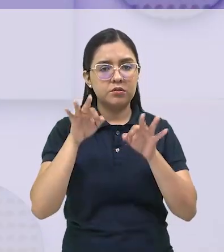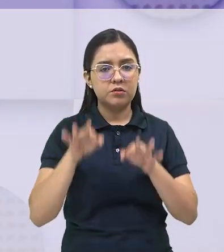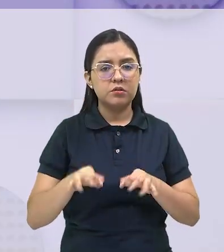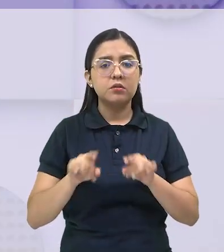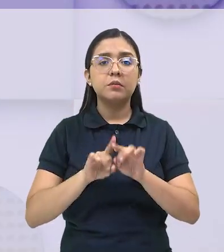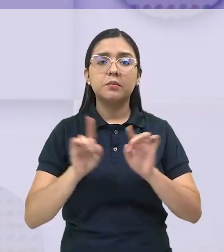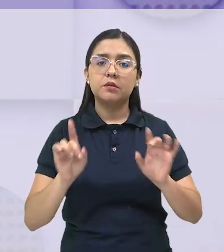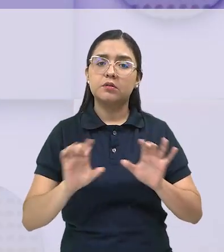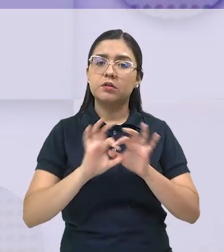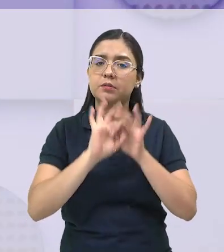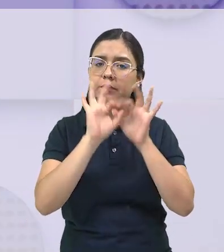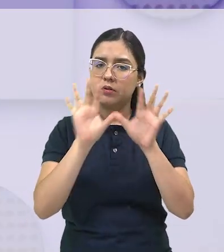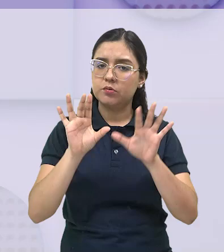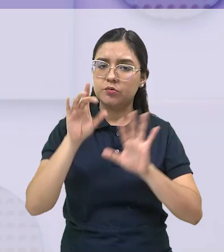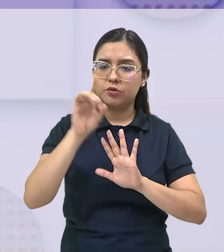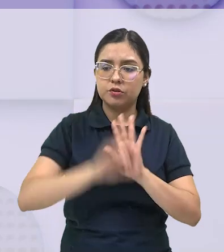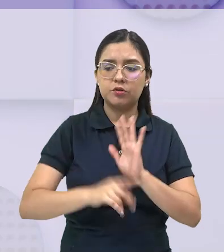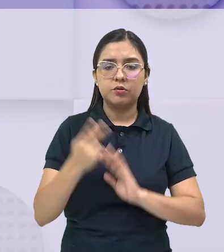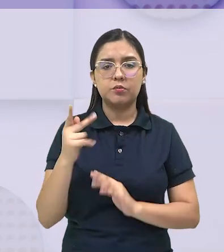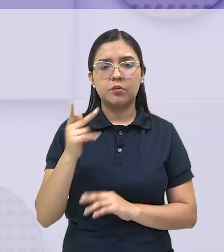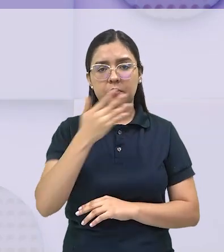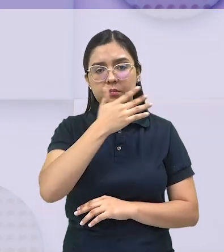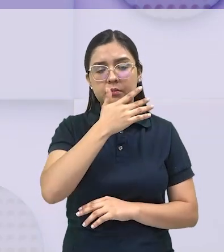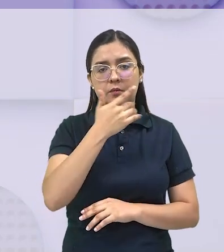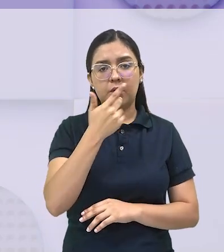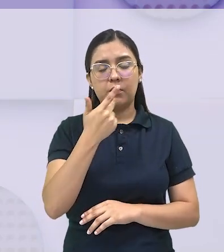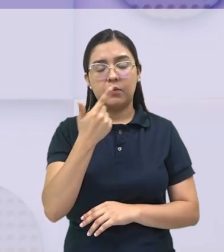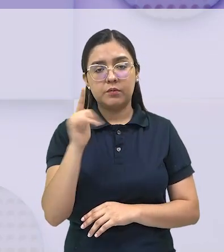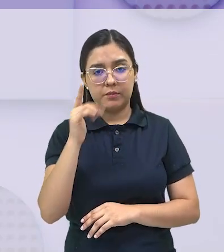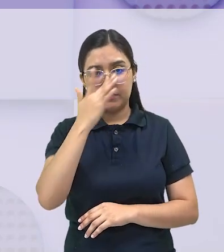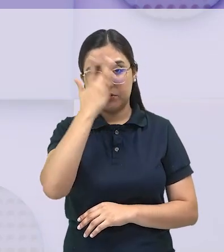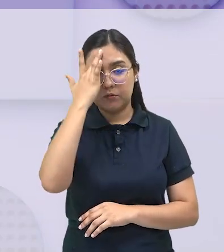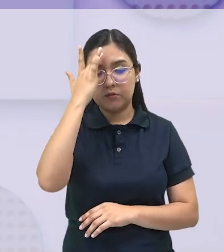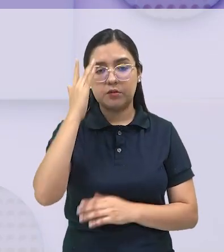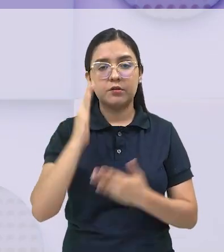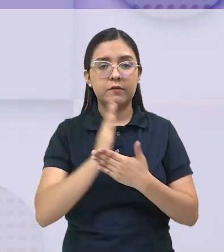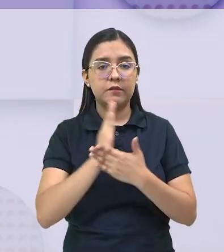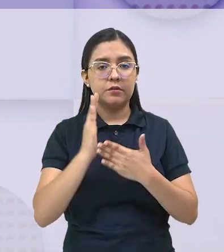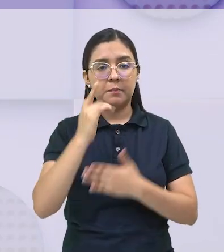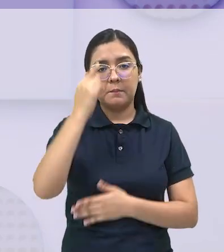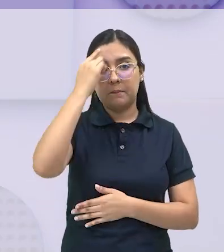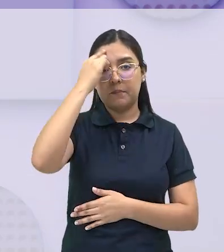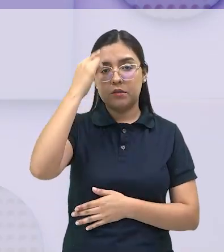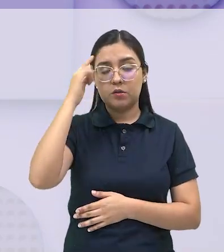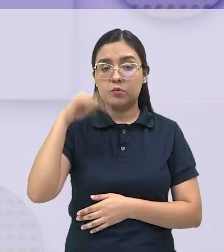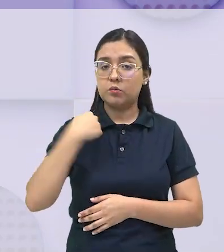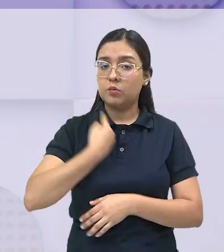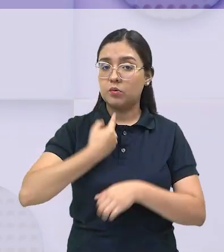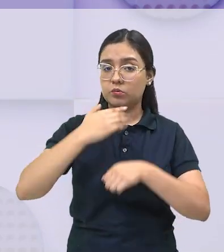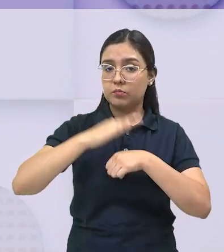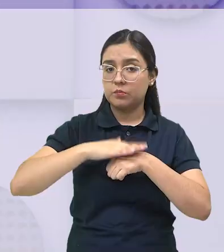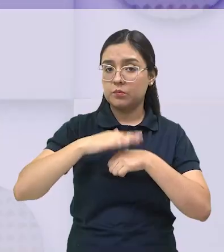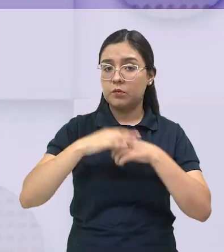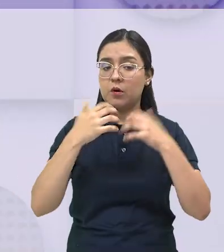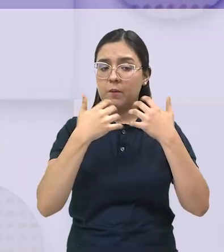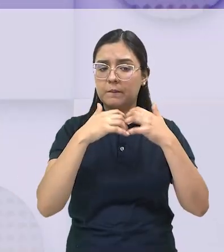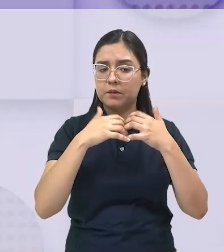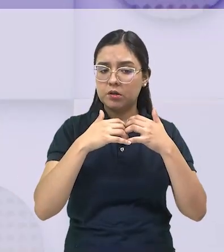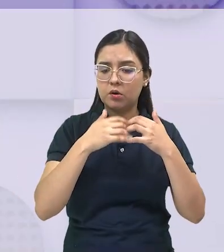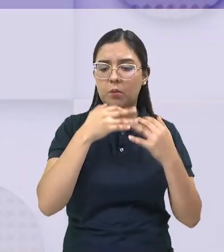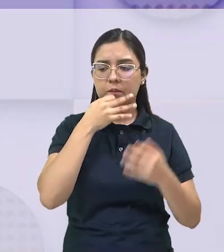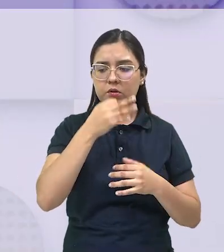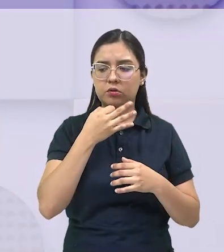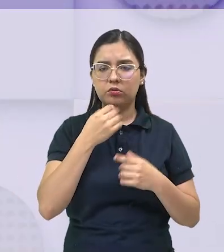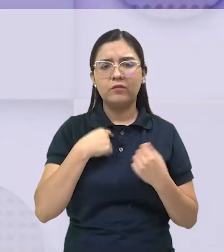as liberdades, os direitos das outras pessoas. Às vezes a gente pensa que o nosso pensamento, que a nossa opinião não vai